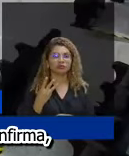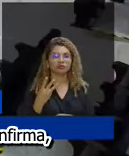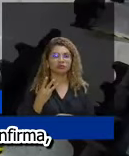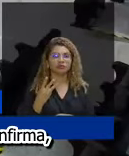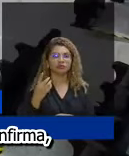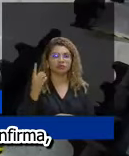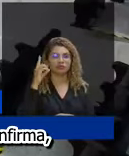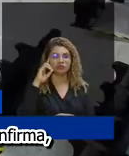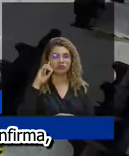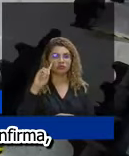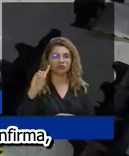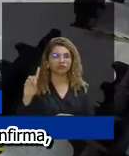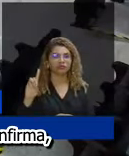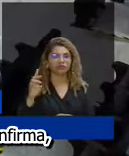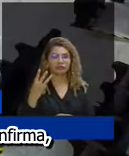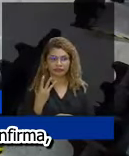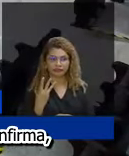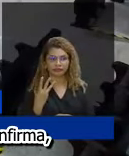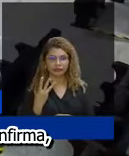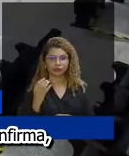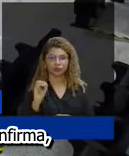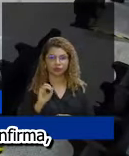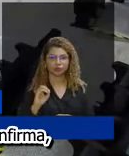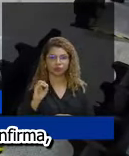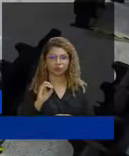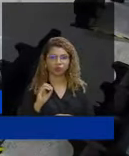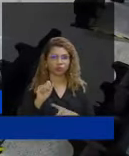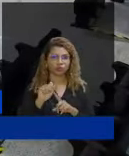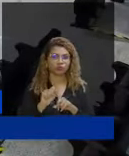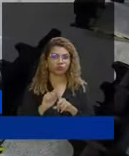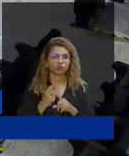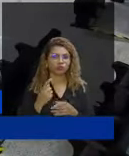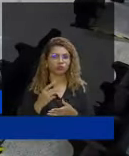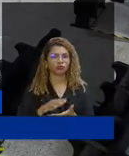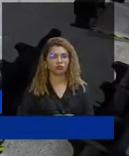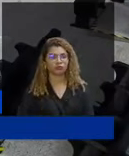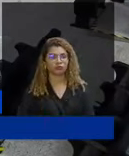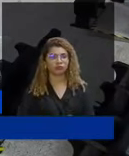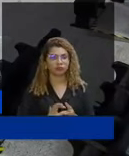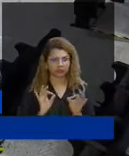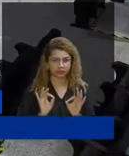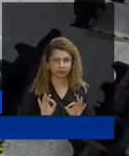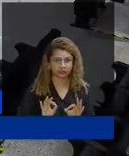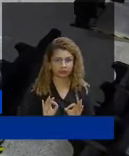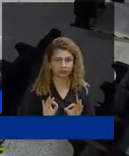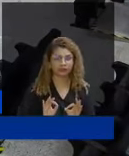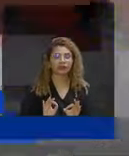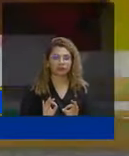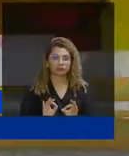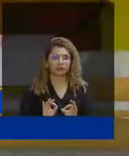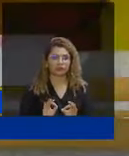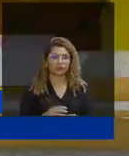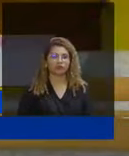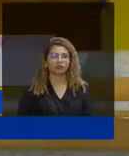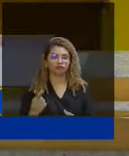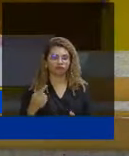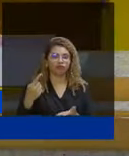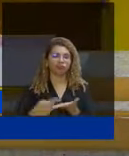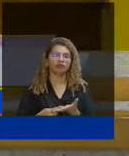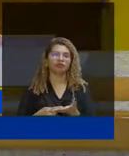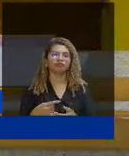Parece que a de 2 foi incorporada do dia 3, não? Só confirma, por favor. Dia 3, não é? Então, já